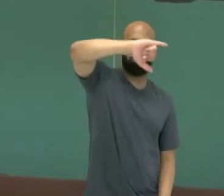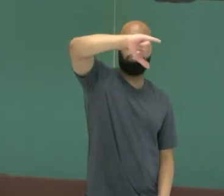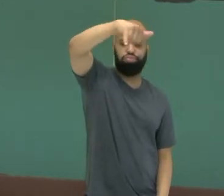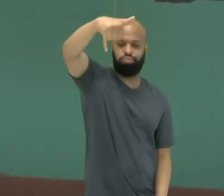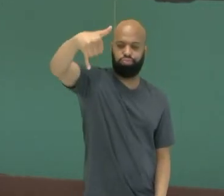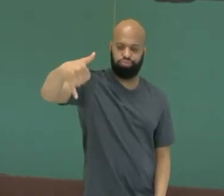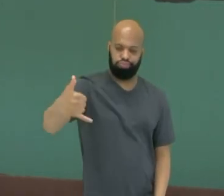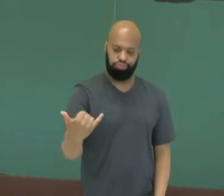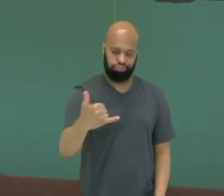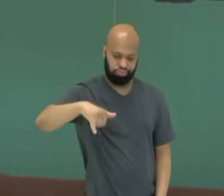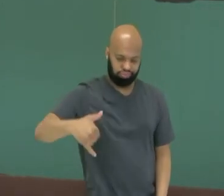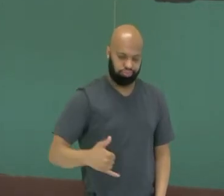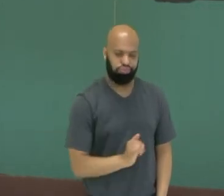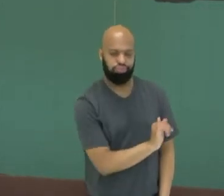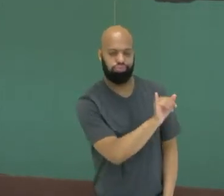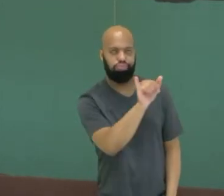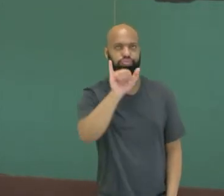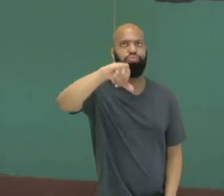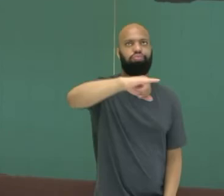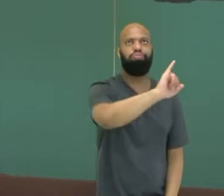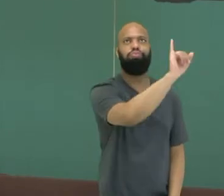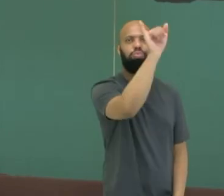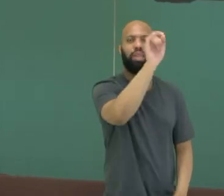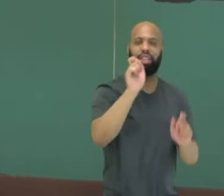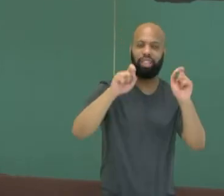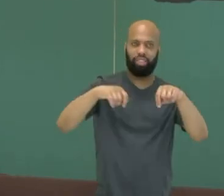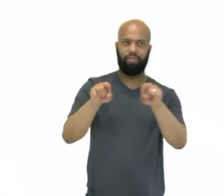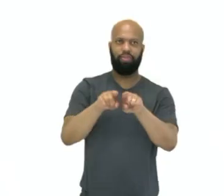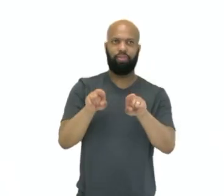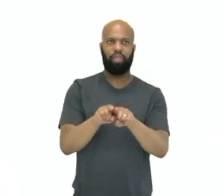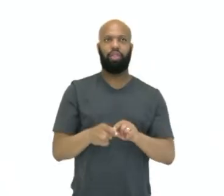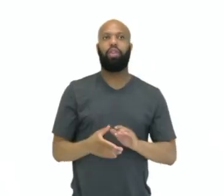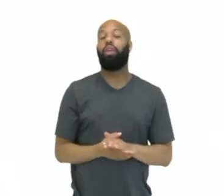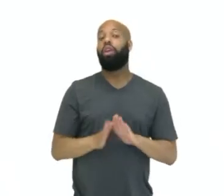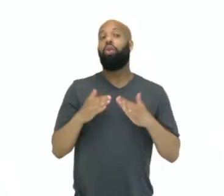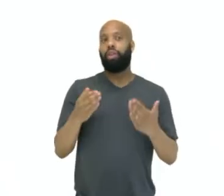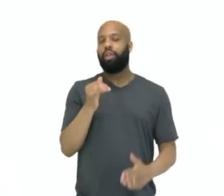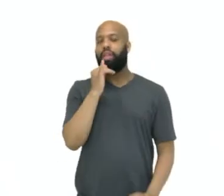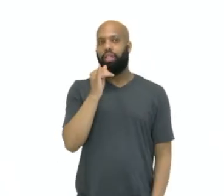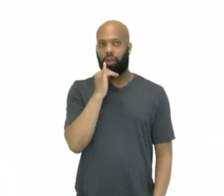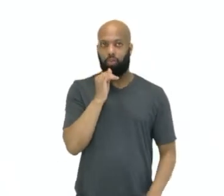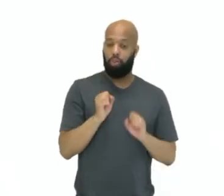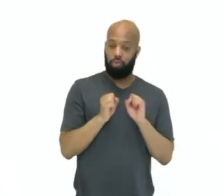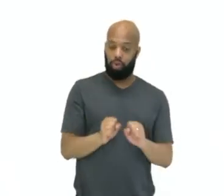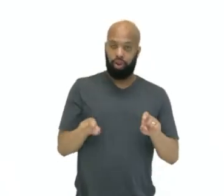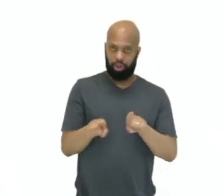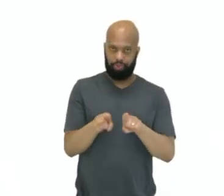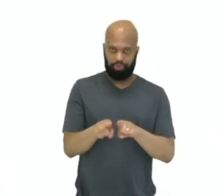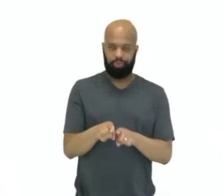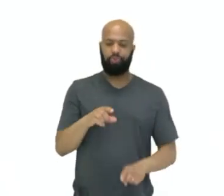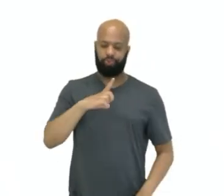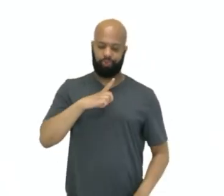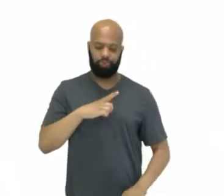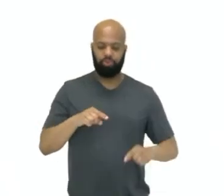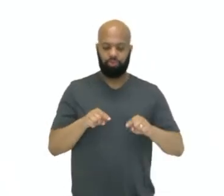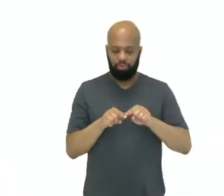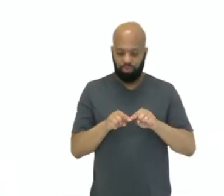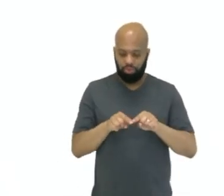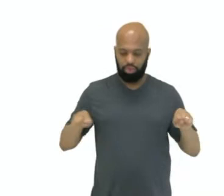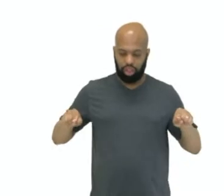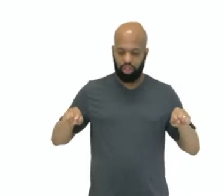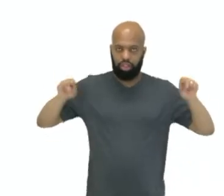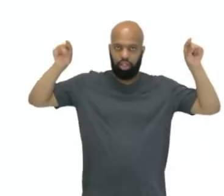passarem. A corrente que passa por um dos componentes pode não ser a mesma que dos outros. Se um componente for retirado,